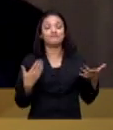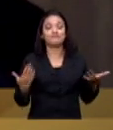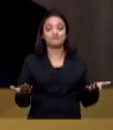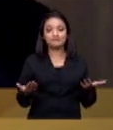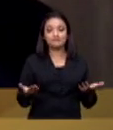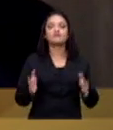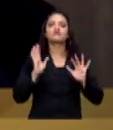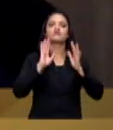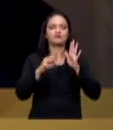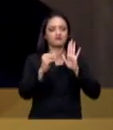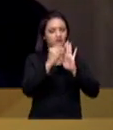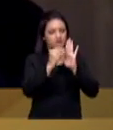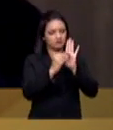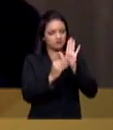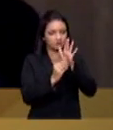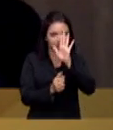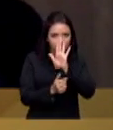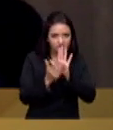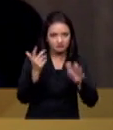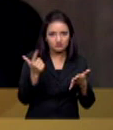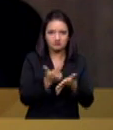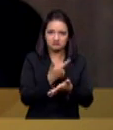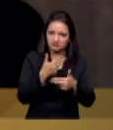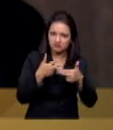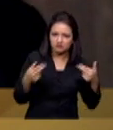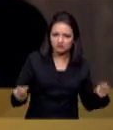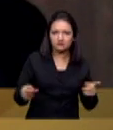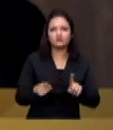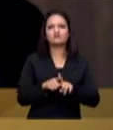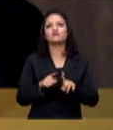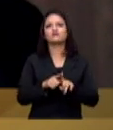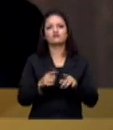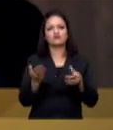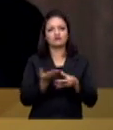também precedentes, dentre eles, mandado de segurança